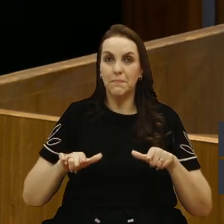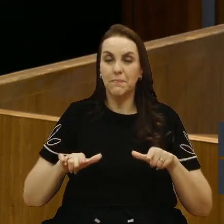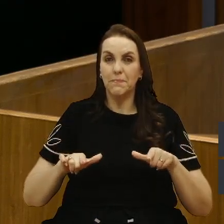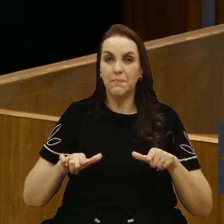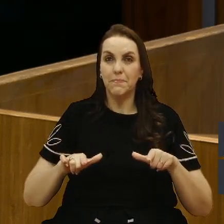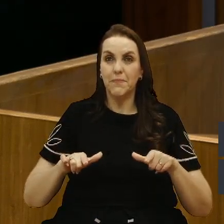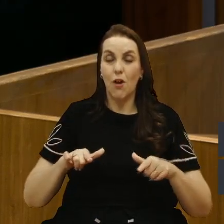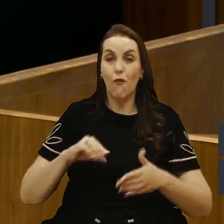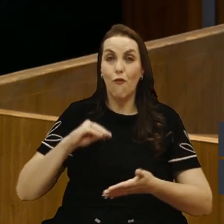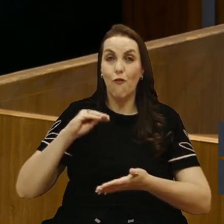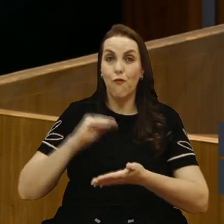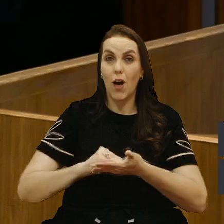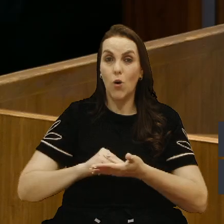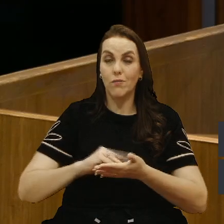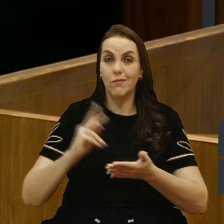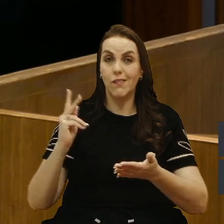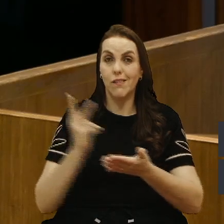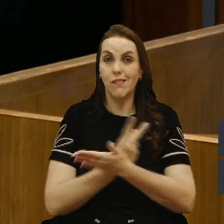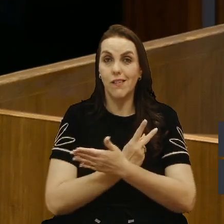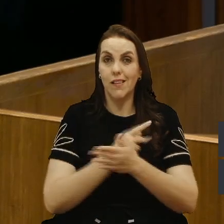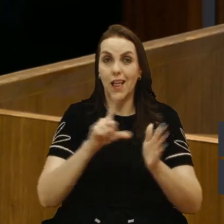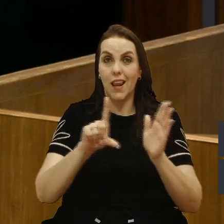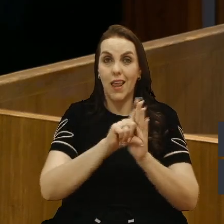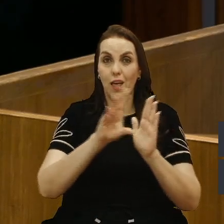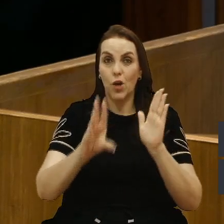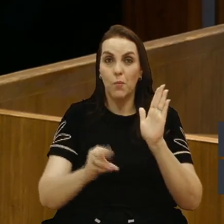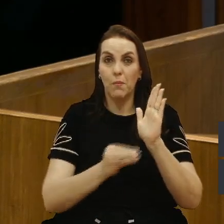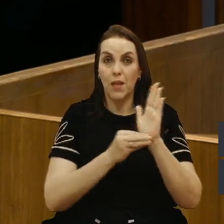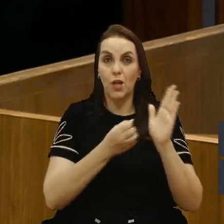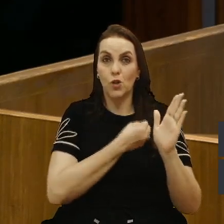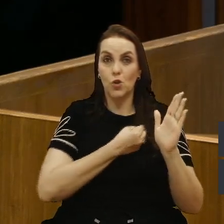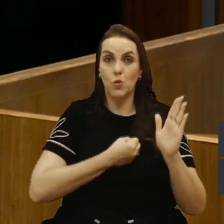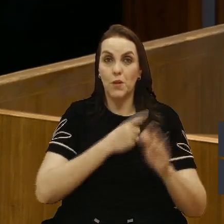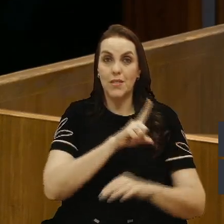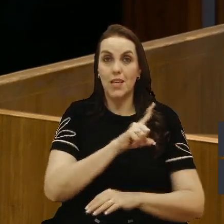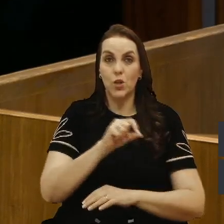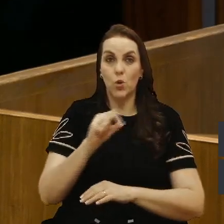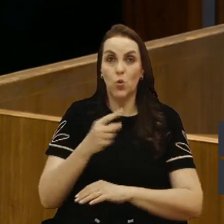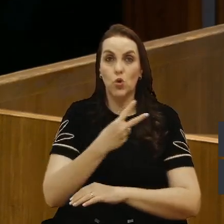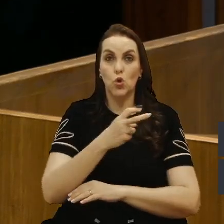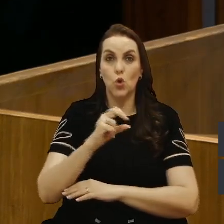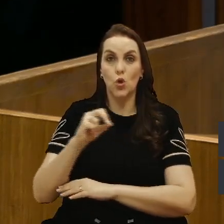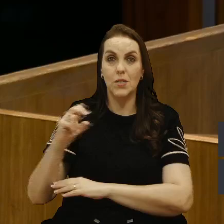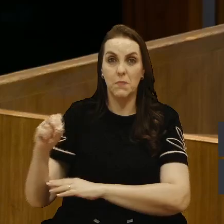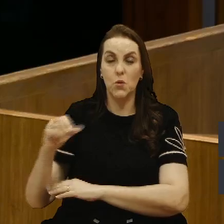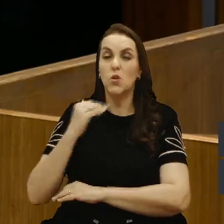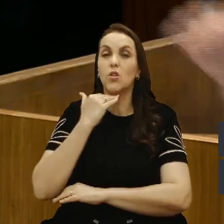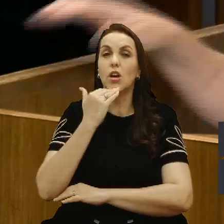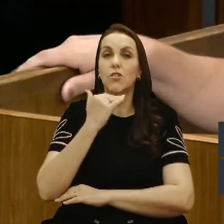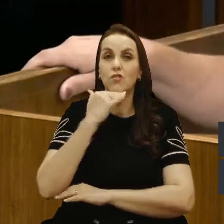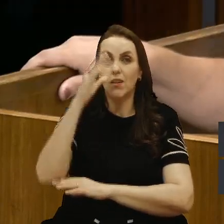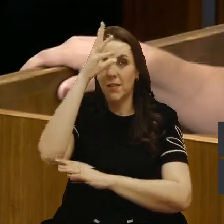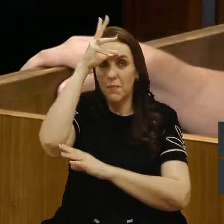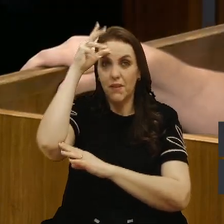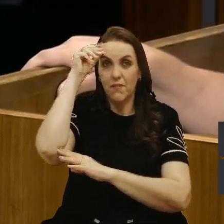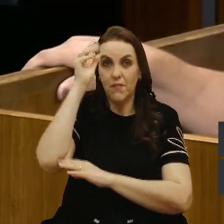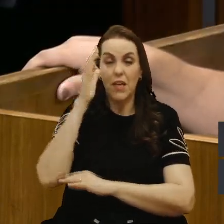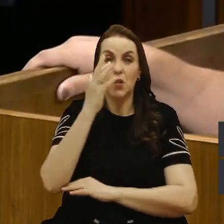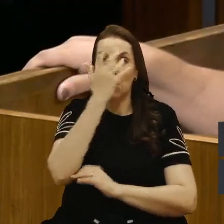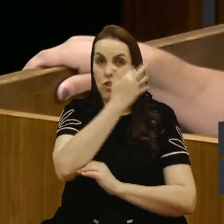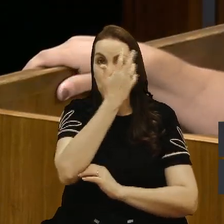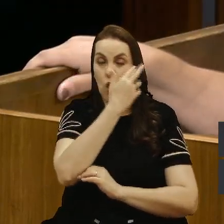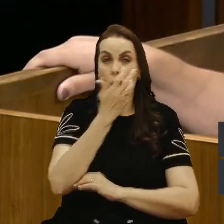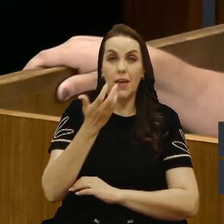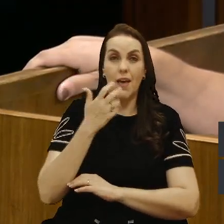uma irregularidade na lei complementar número 101/2000. Então, não adianta o prefeito querer lacrar